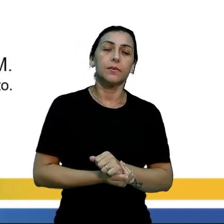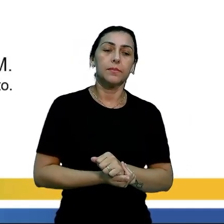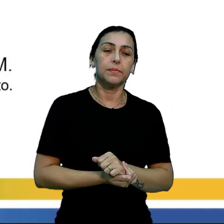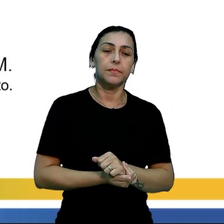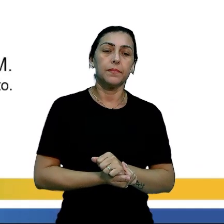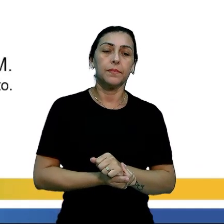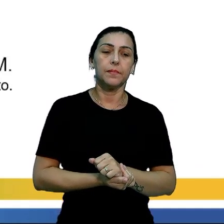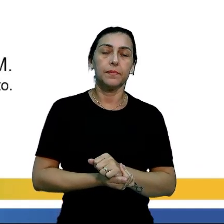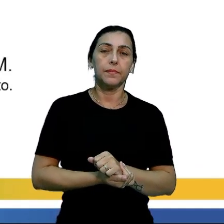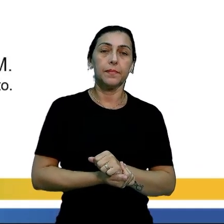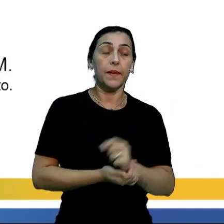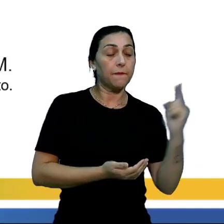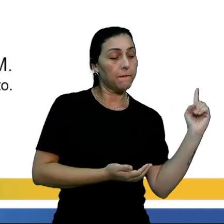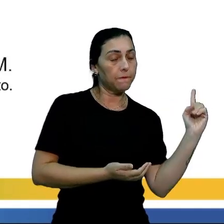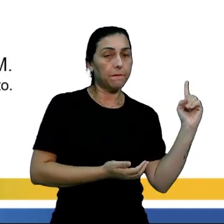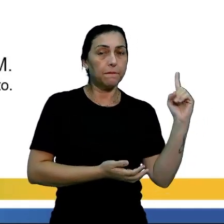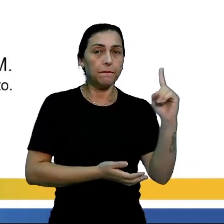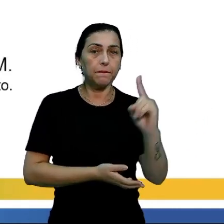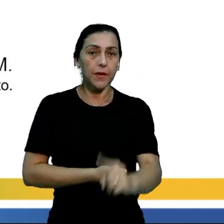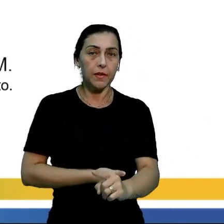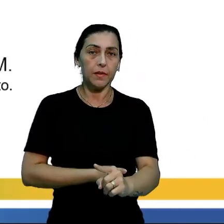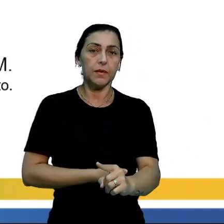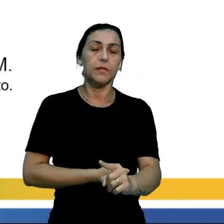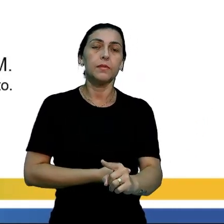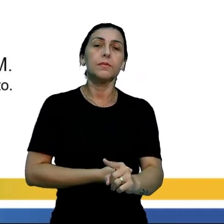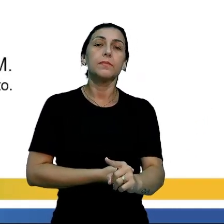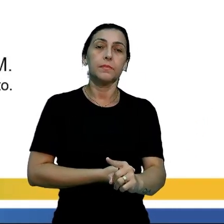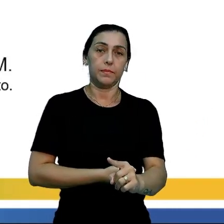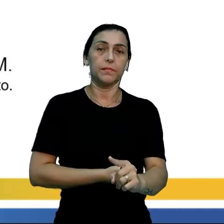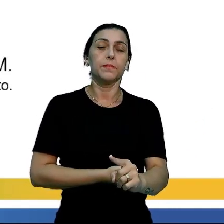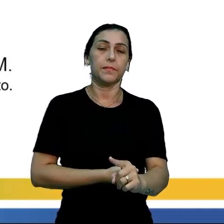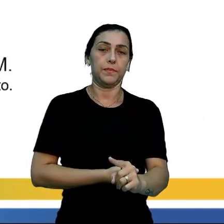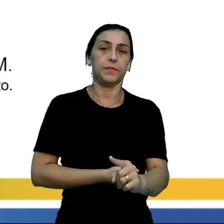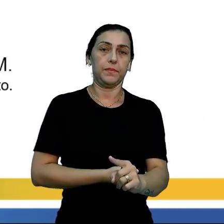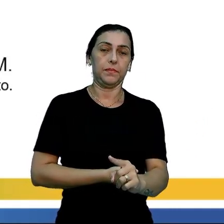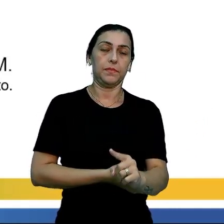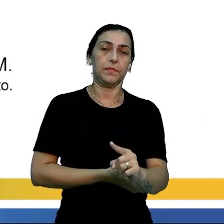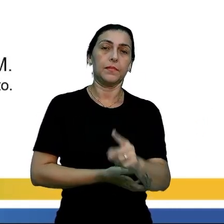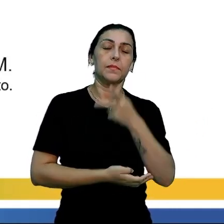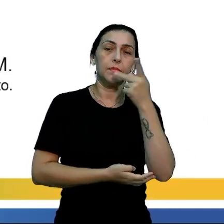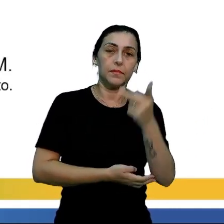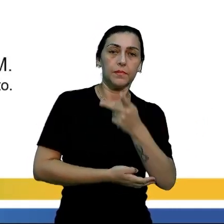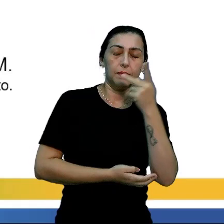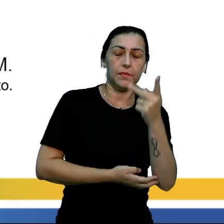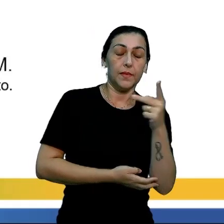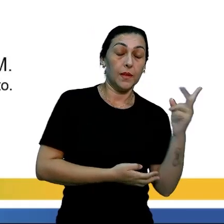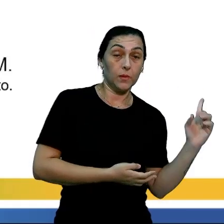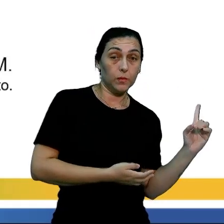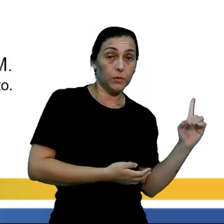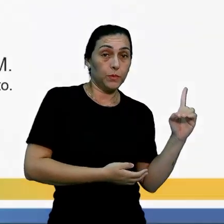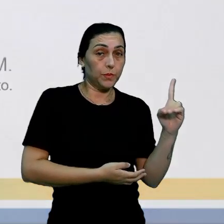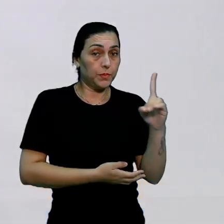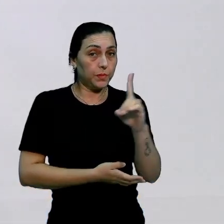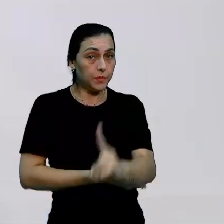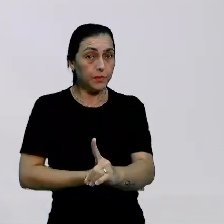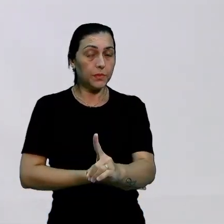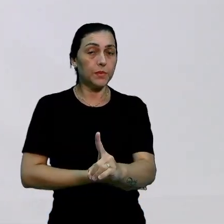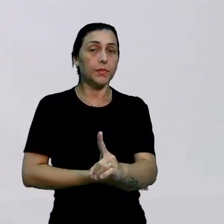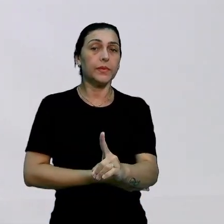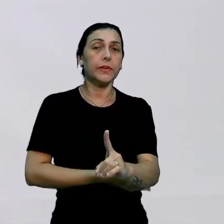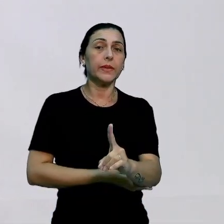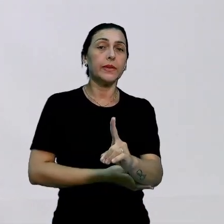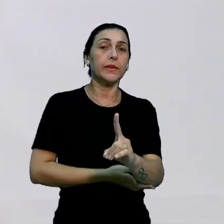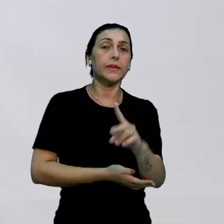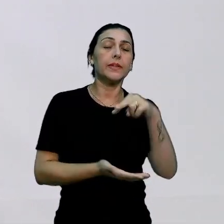do tempo venir, do verbo venir, ou seja, de vir. Então, quando ele fala assim, eles vinieron, né, quer dizer que